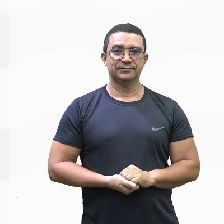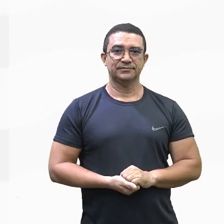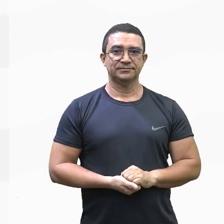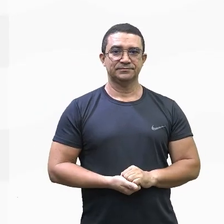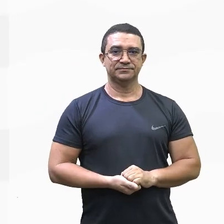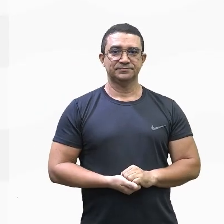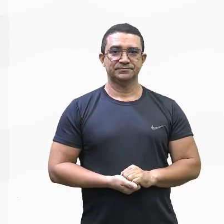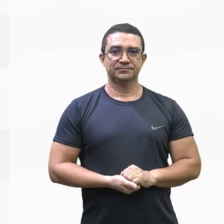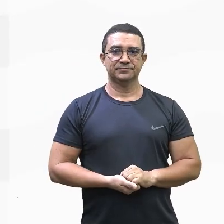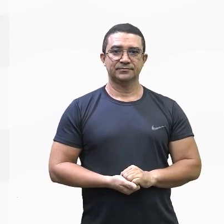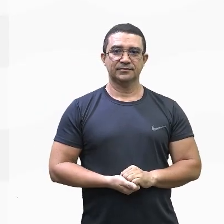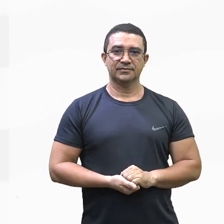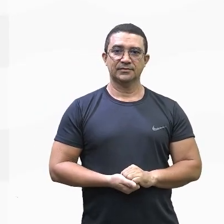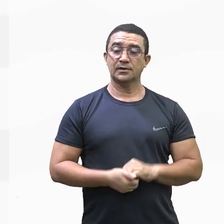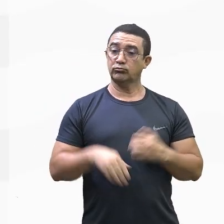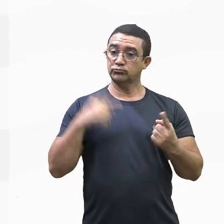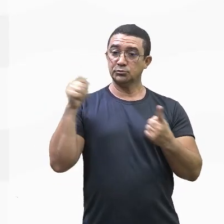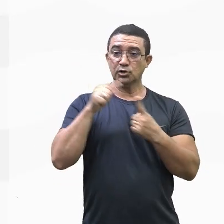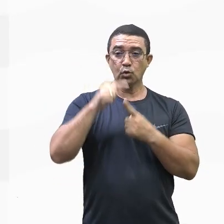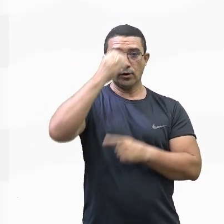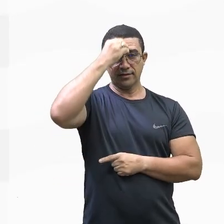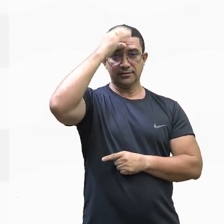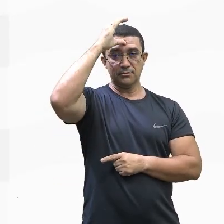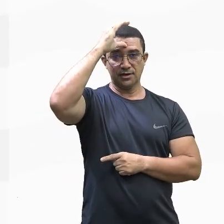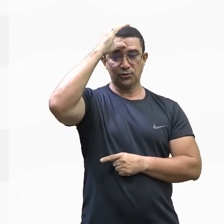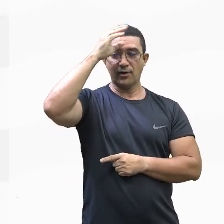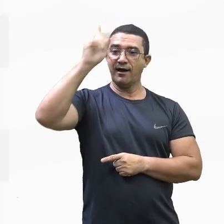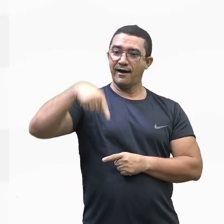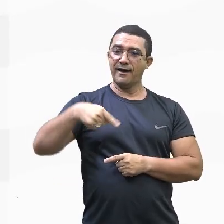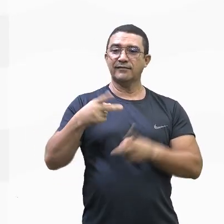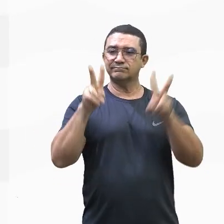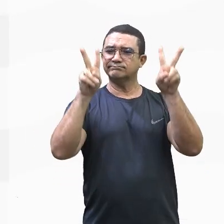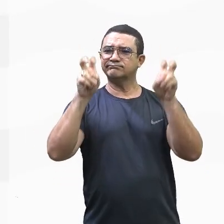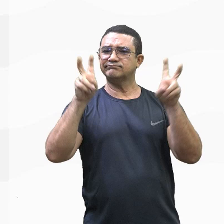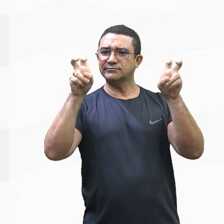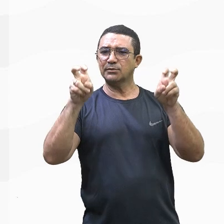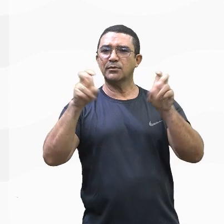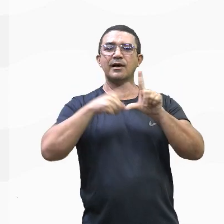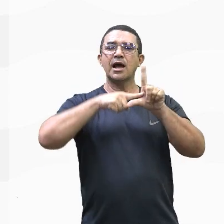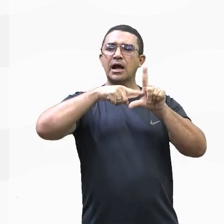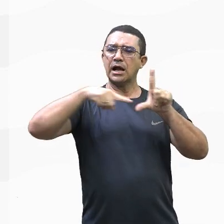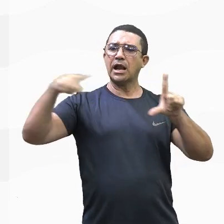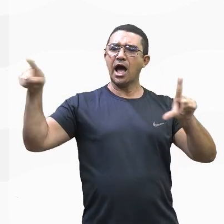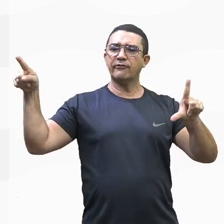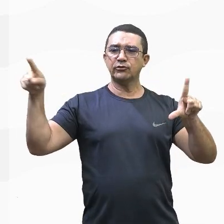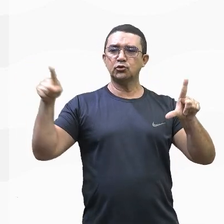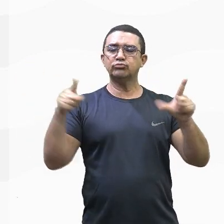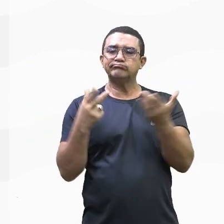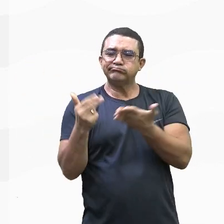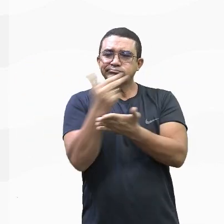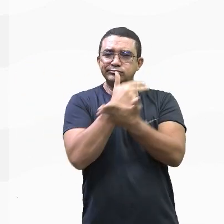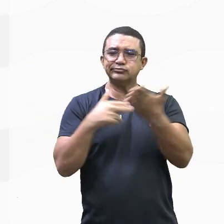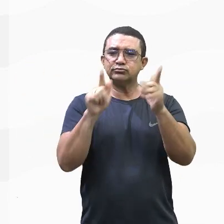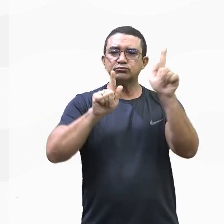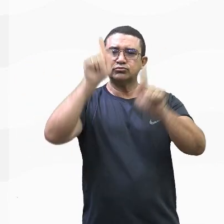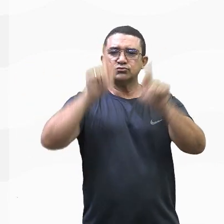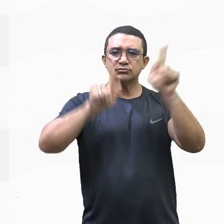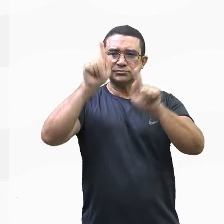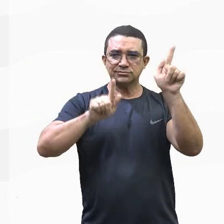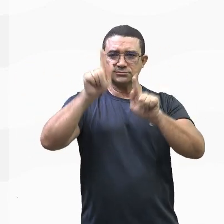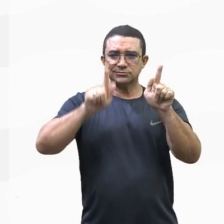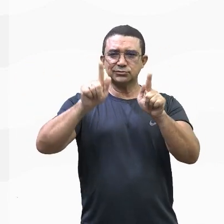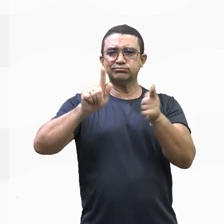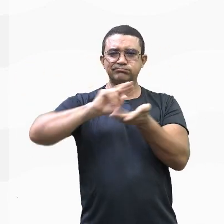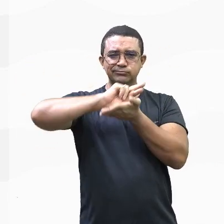na tela. O nosso objeto de conhecimento é composto por gráficos e diagramas estatísticos,